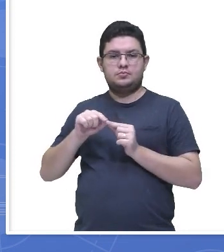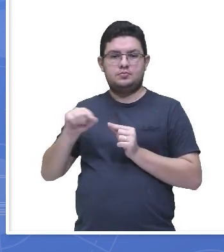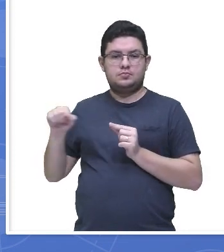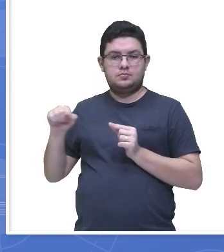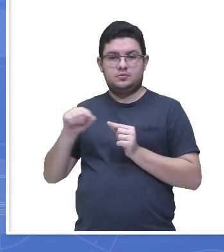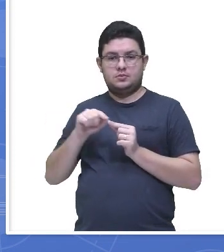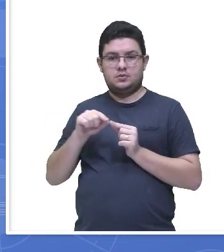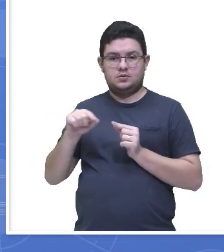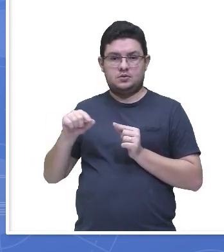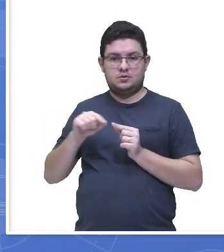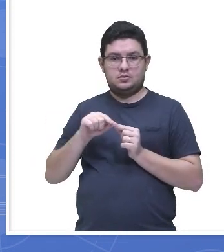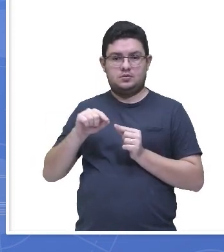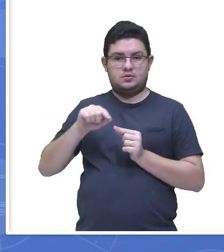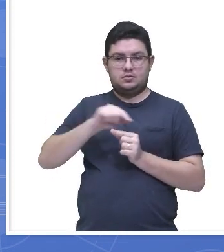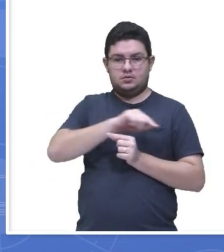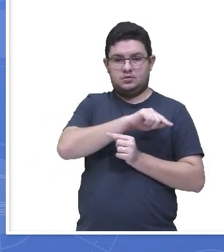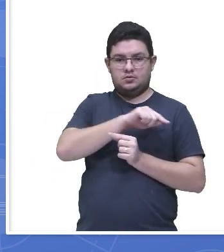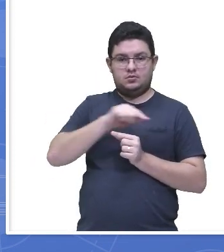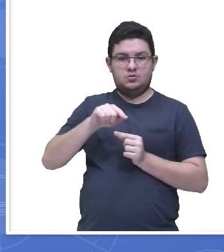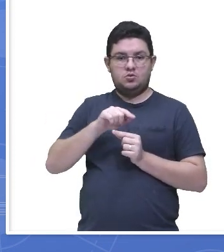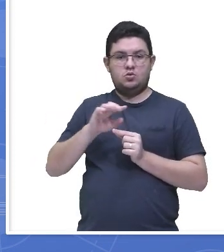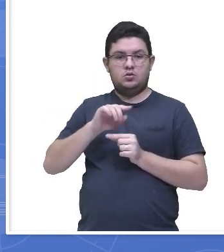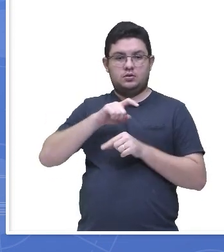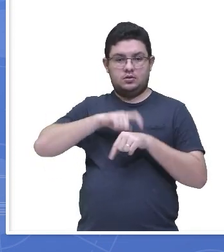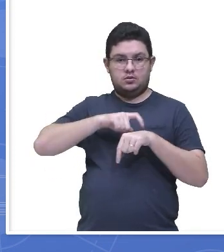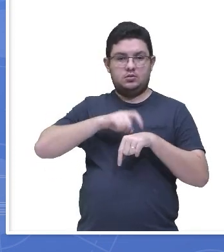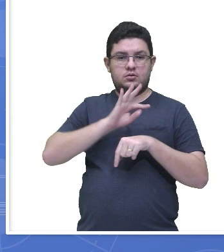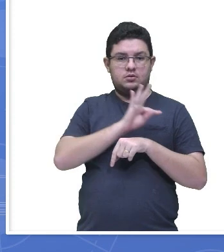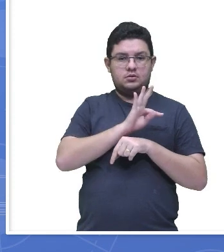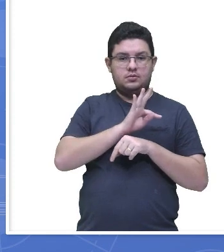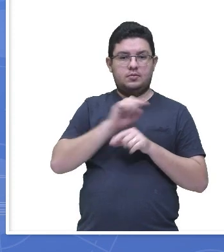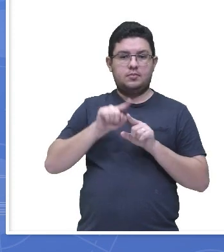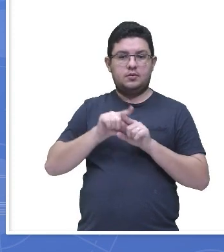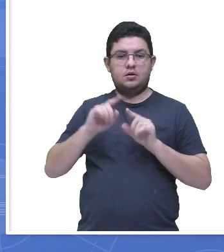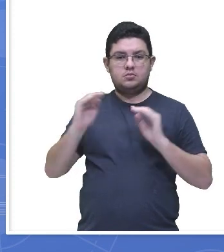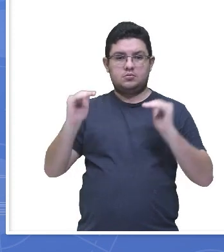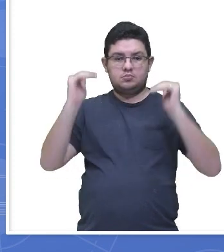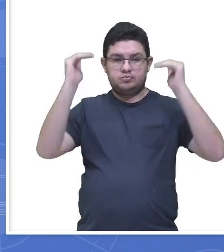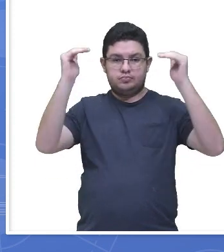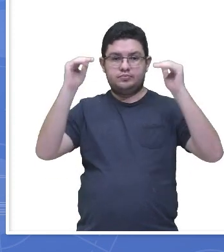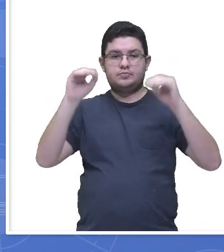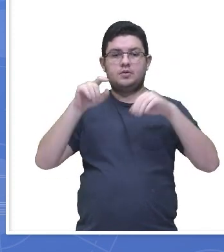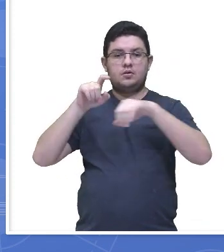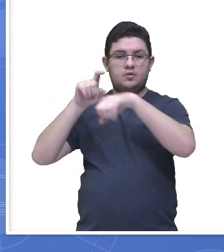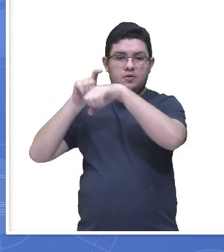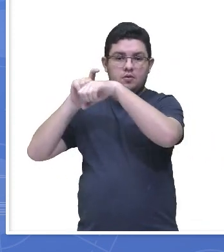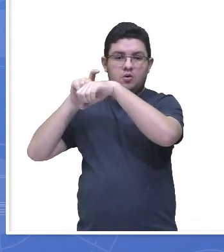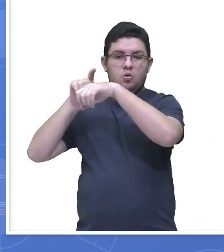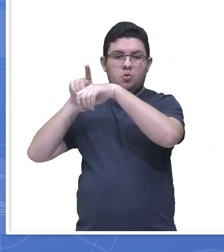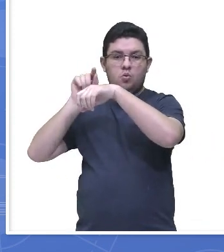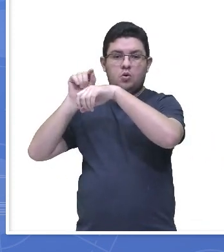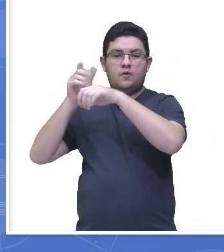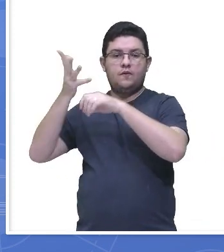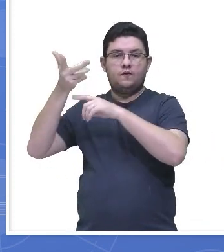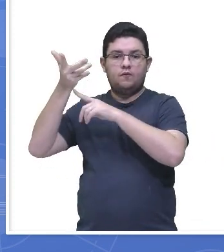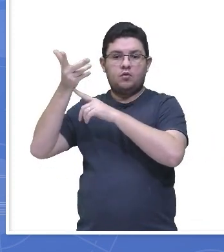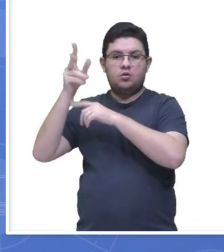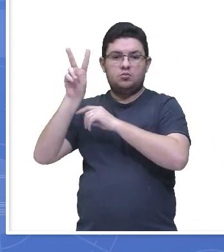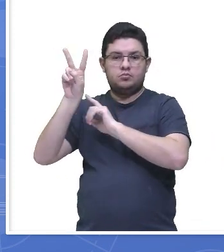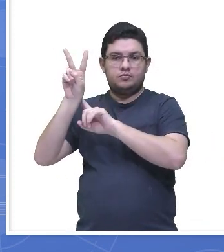Então eu tenho uma velocidade positiva, mas aí a função é constante. Se a velocidade é positiva, então eu tenho um